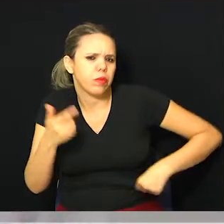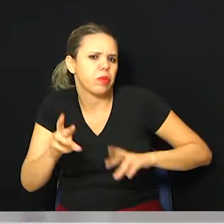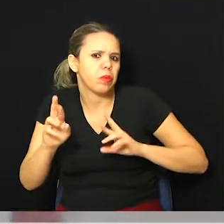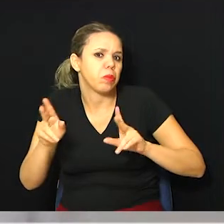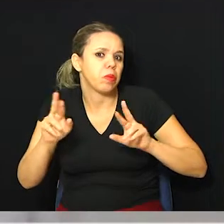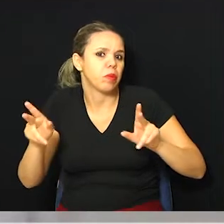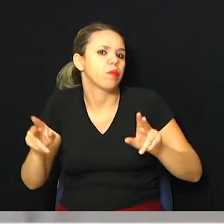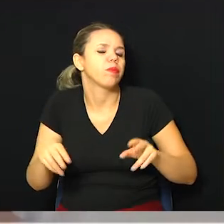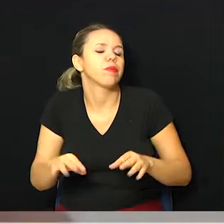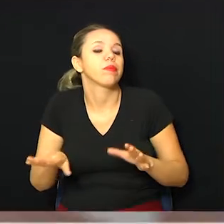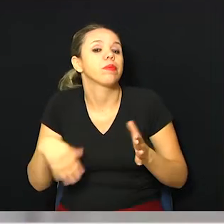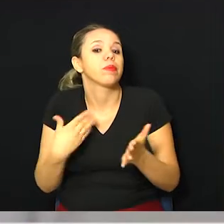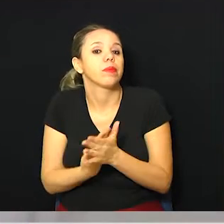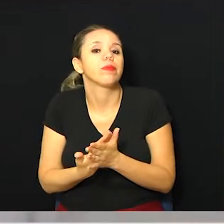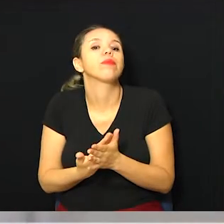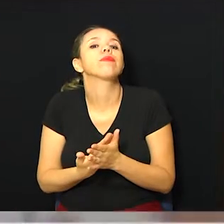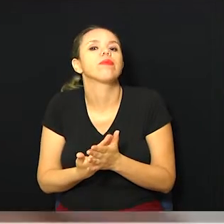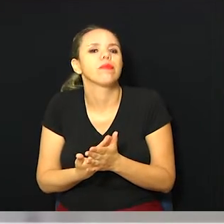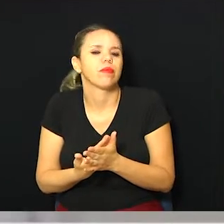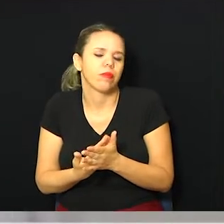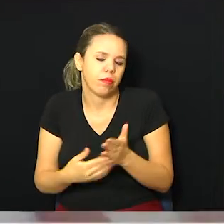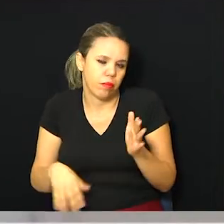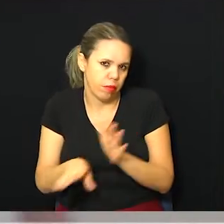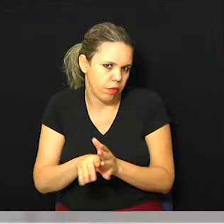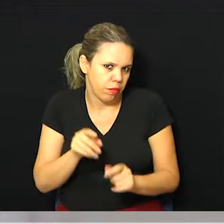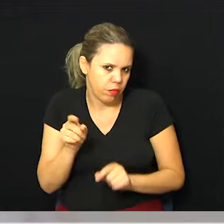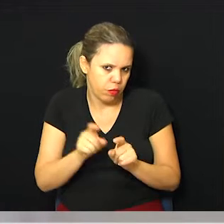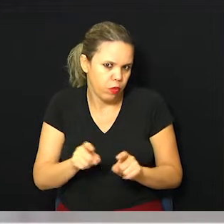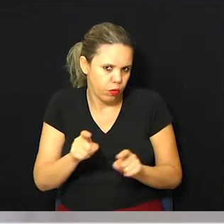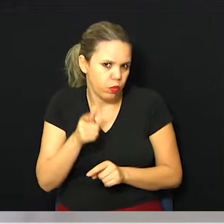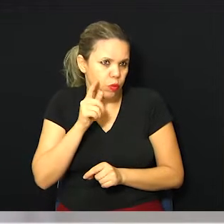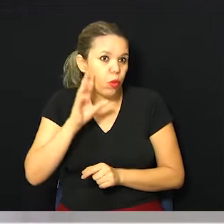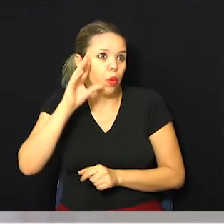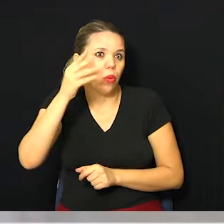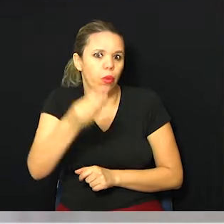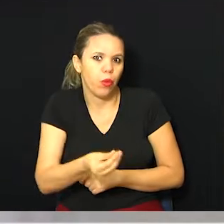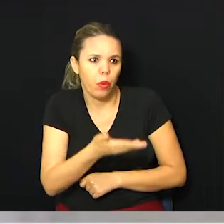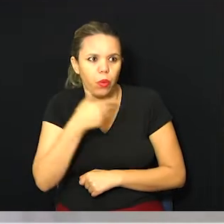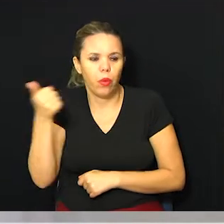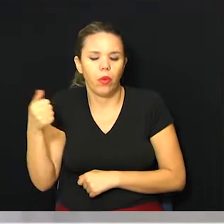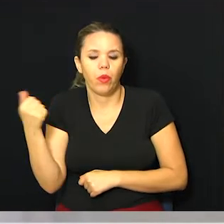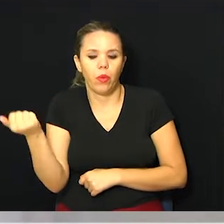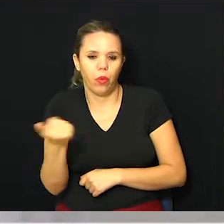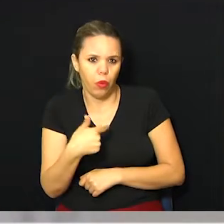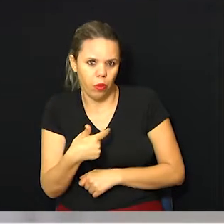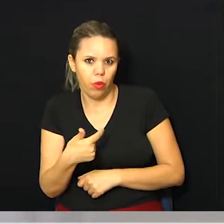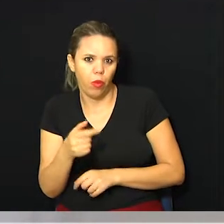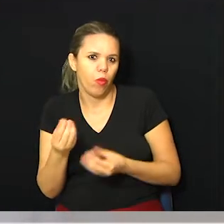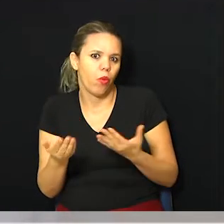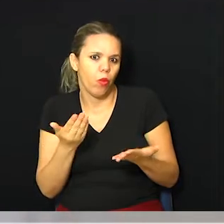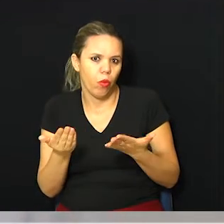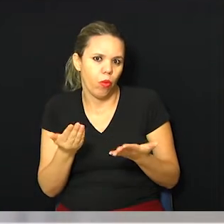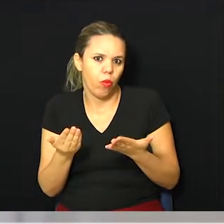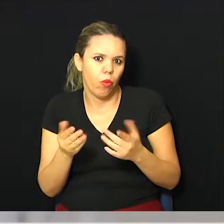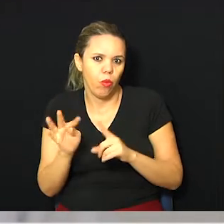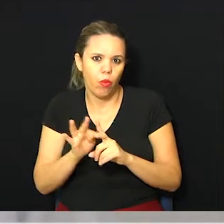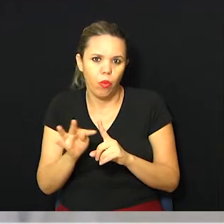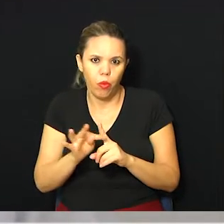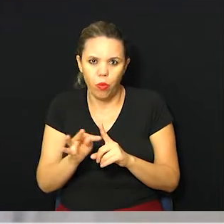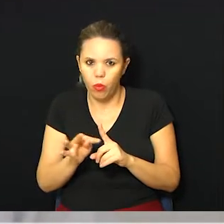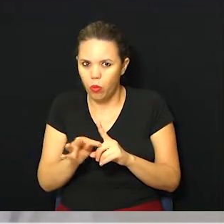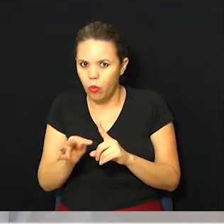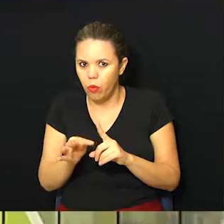Até chegar no ponto de que o computador consegue entender melhor do que a gente qual que é a relação da temperatura com